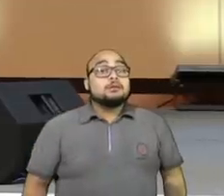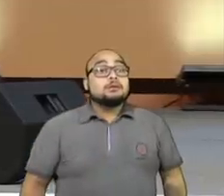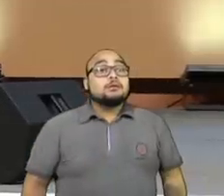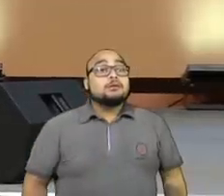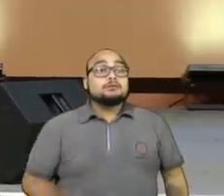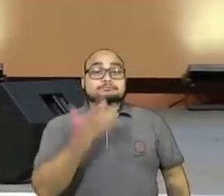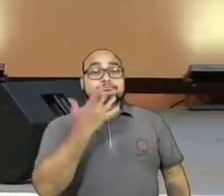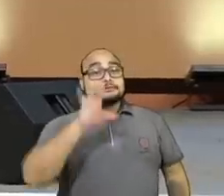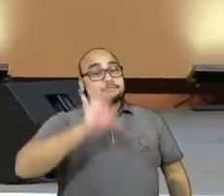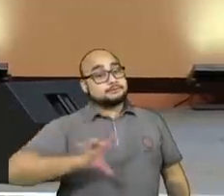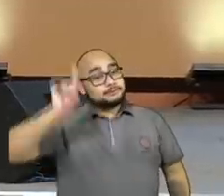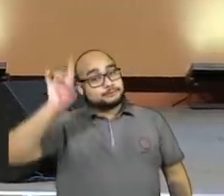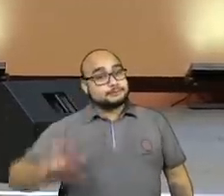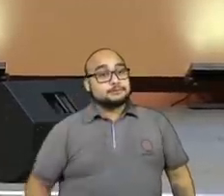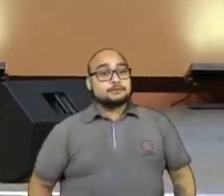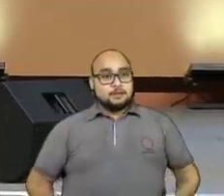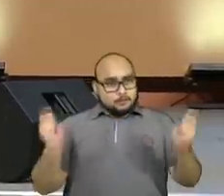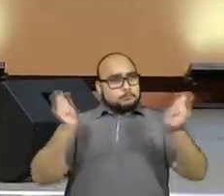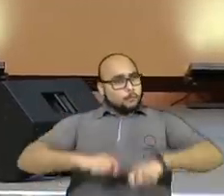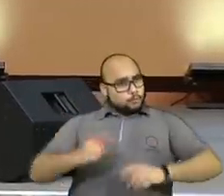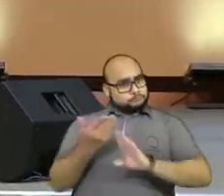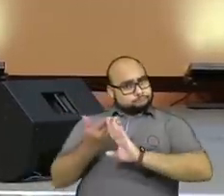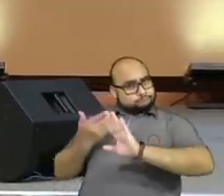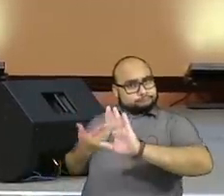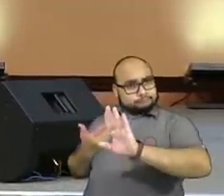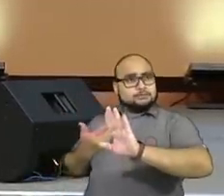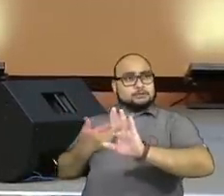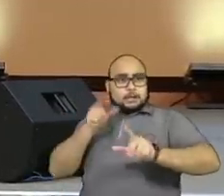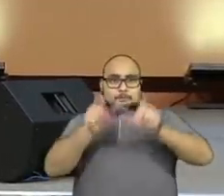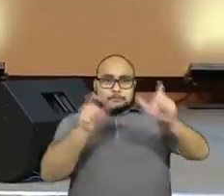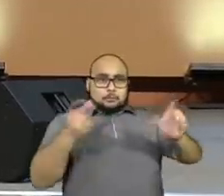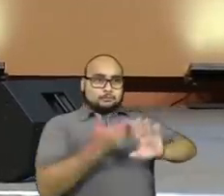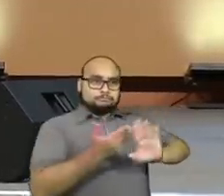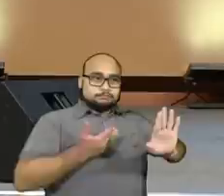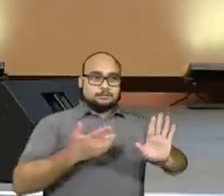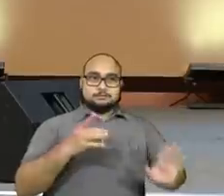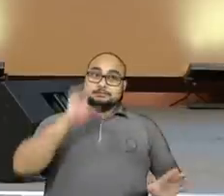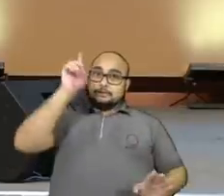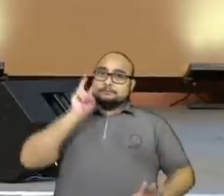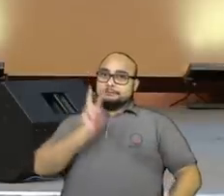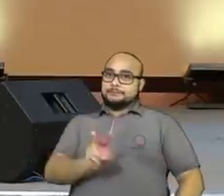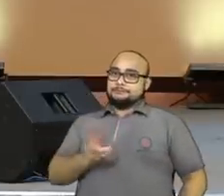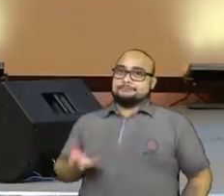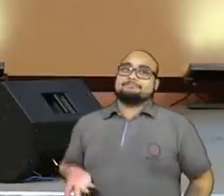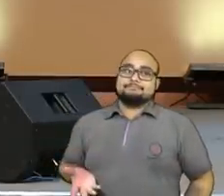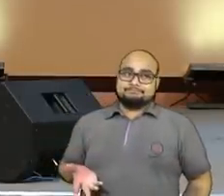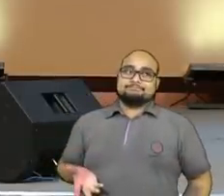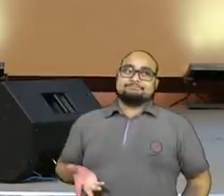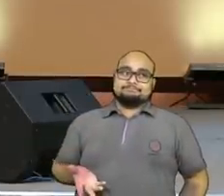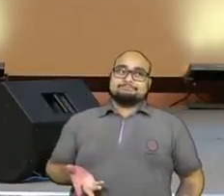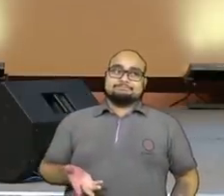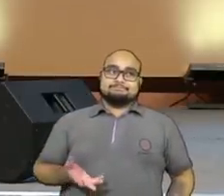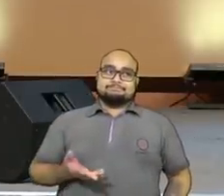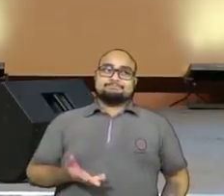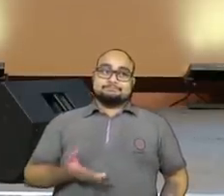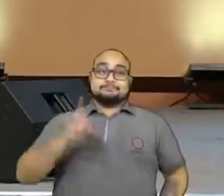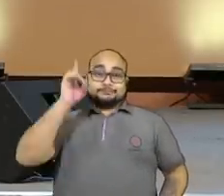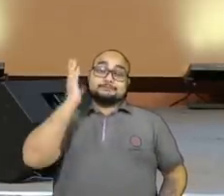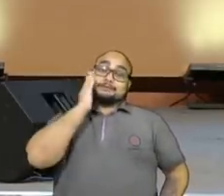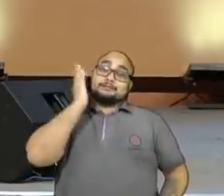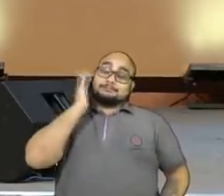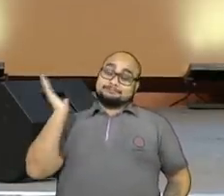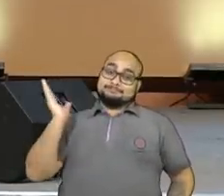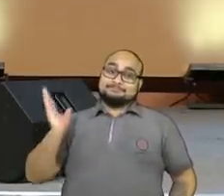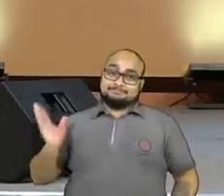Você pode estar longe de tudo e de todos, mas você sabe que Deus está olhando para você. E você sabe, como diz Hebreus